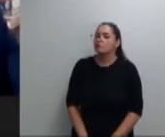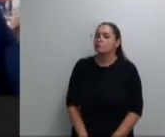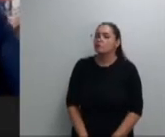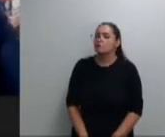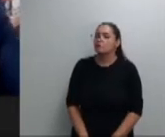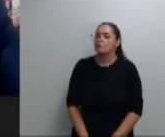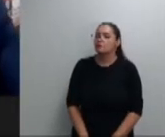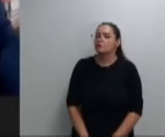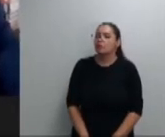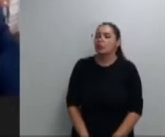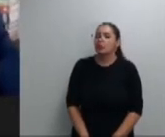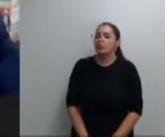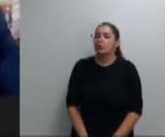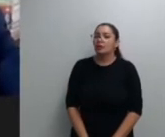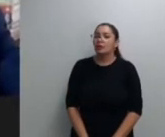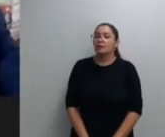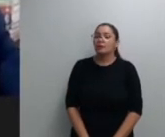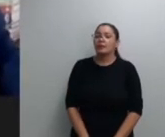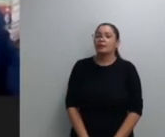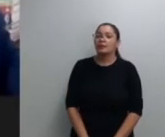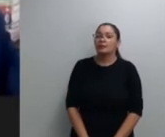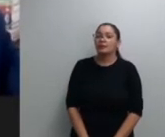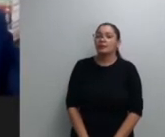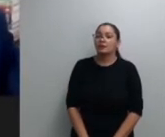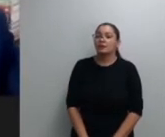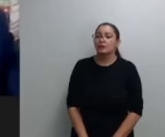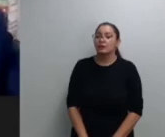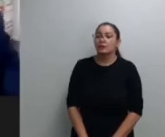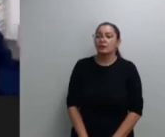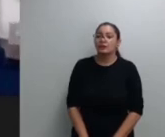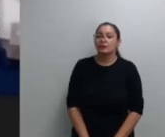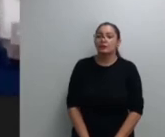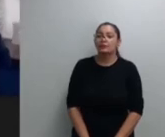só confirmar senhor presidente um minutinho pois não